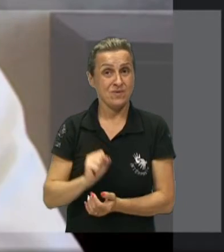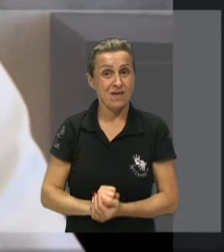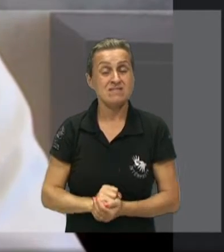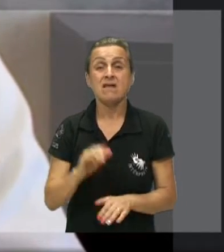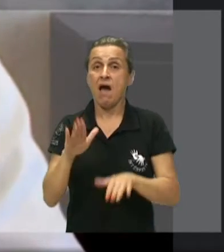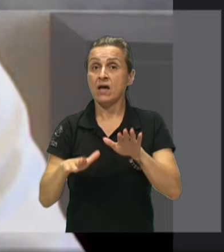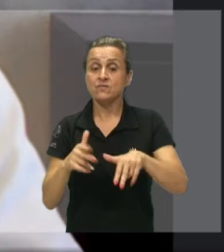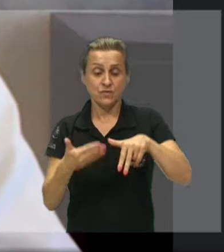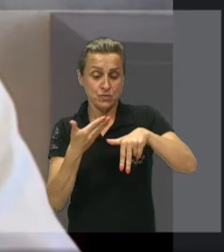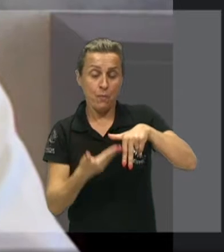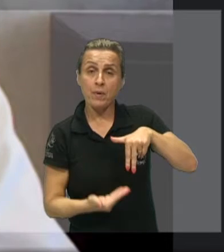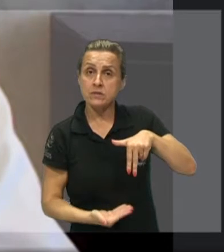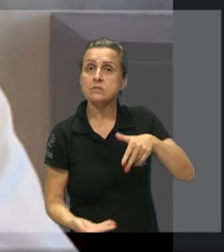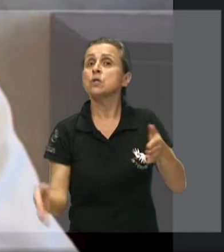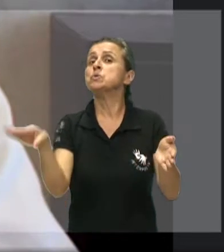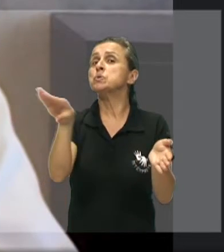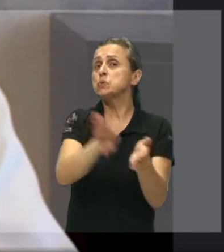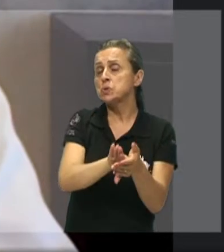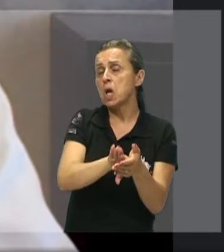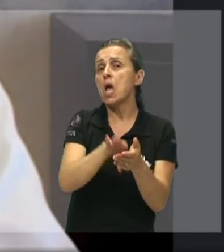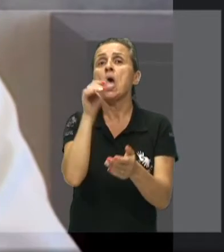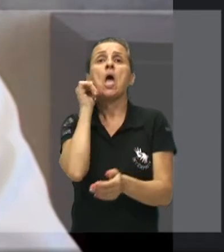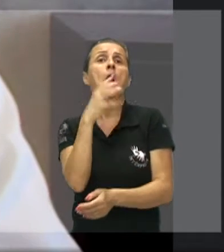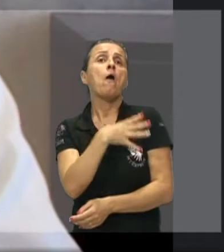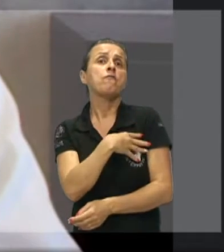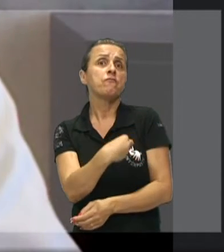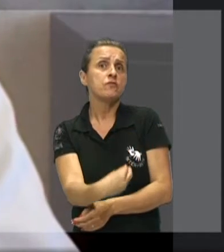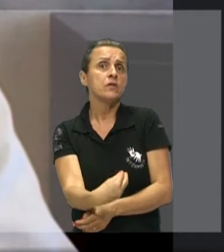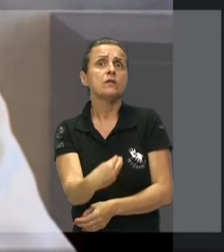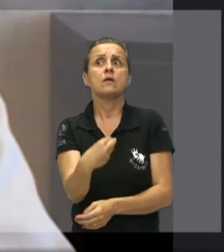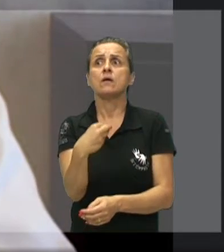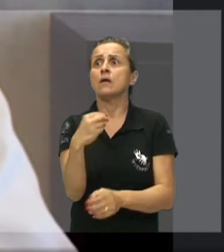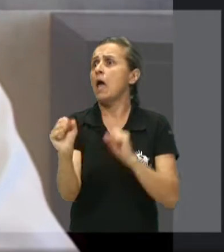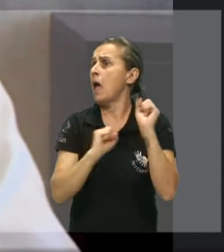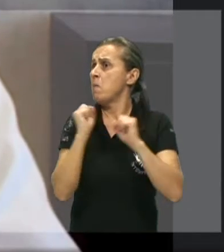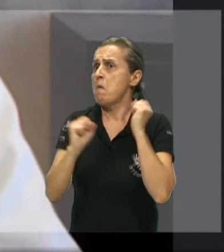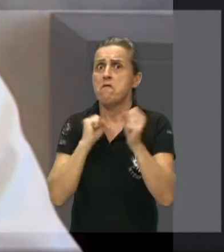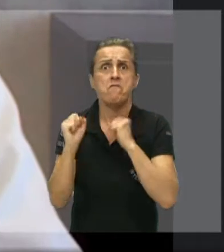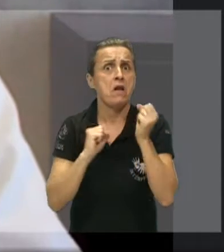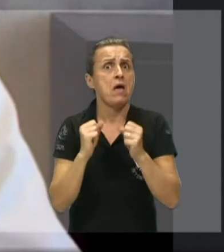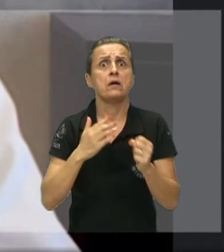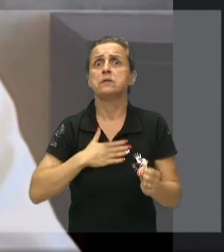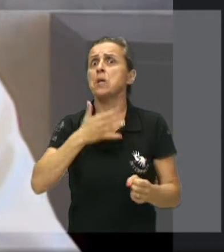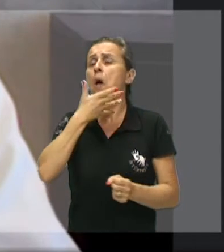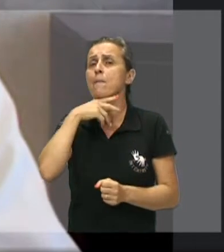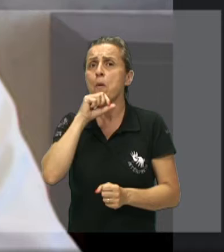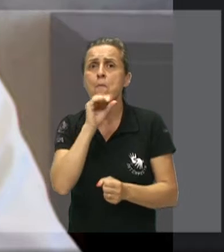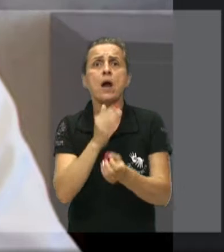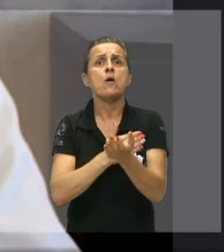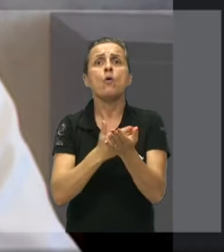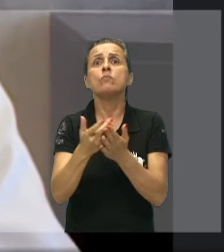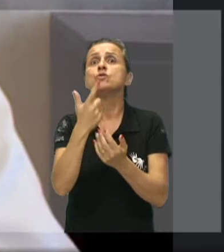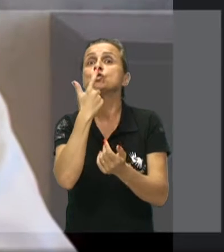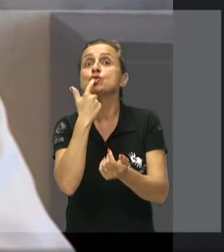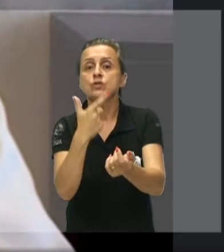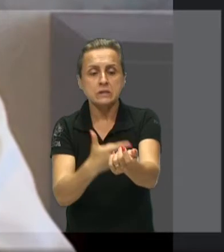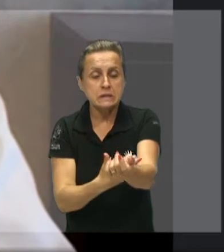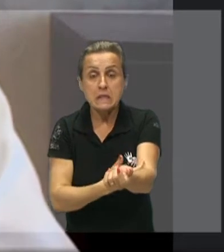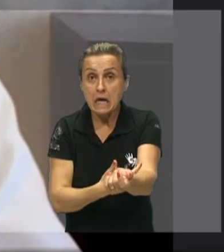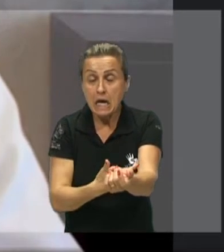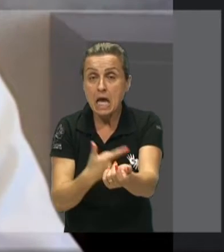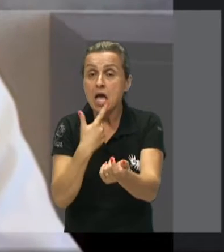chegar, vem com a mãe, com a filha, apavorados no consultório. Meu pai começou a sangrar, está sangrando, e